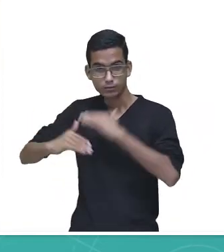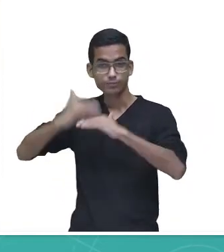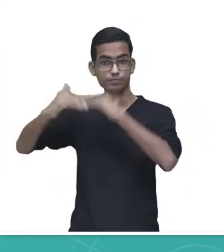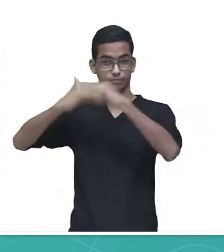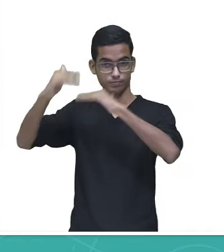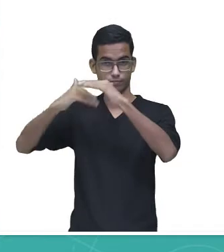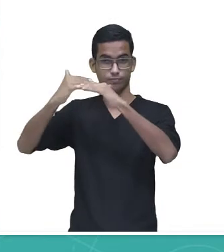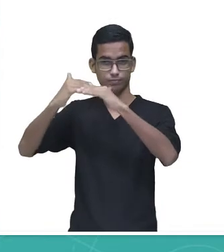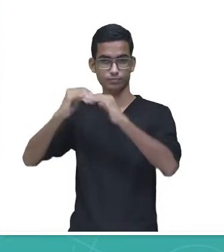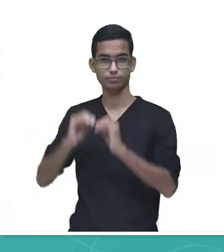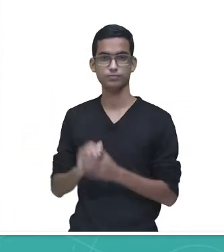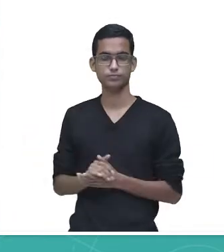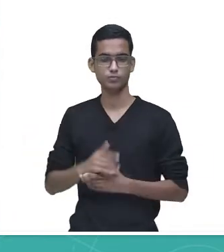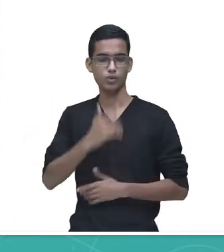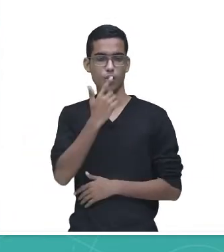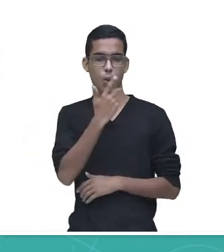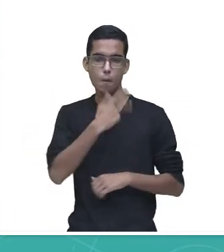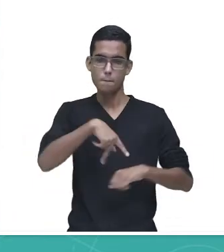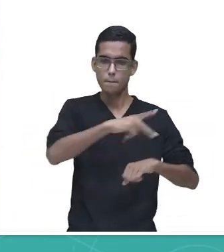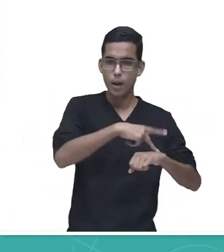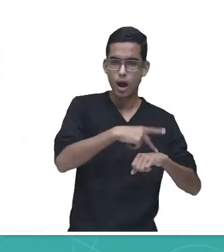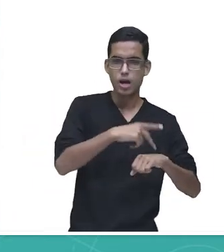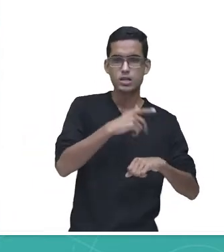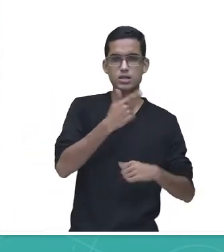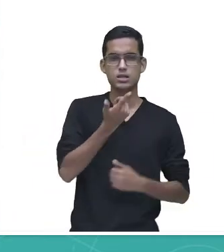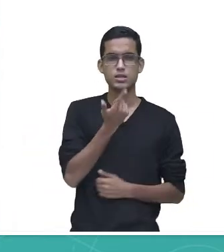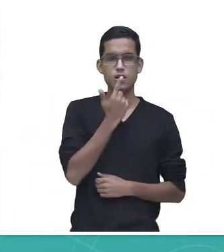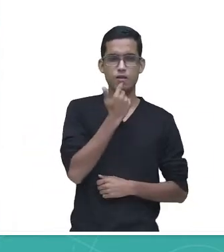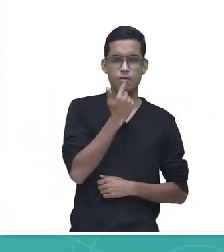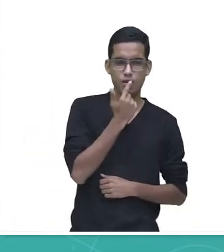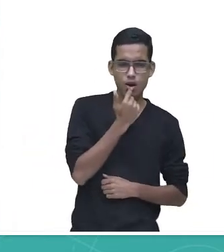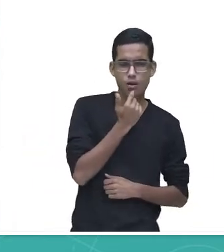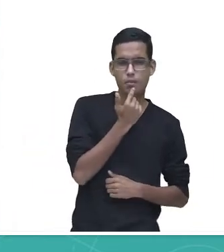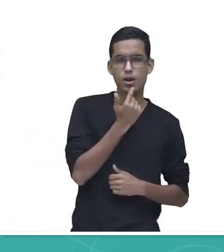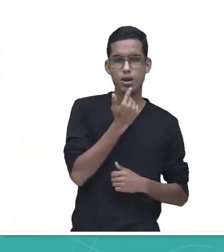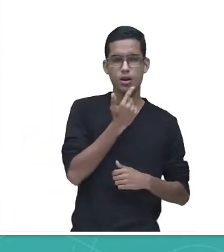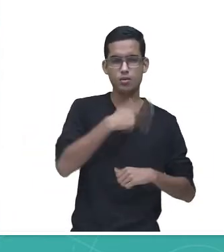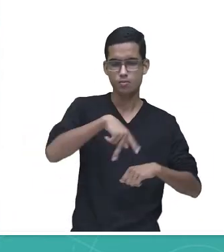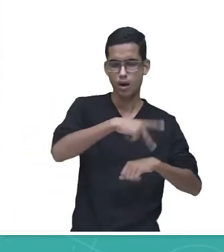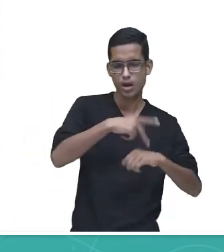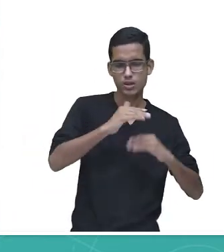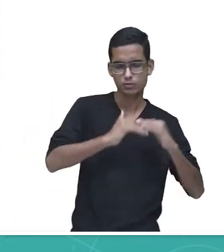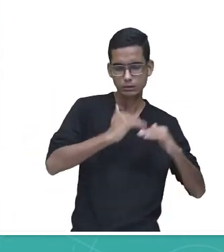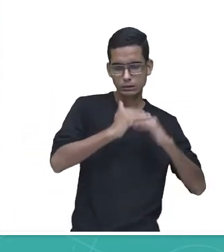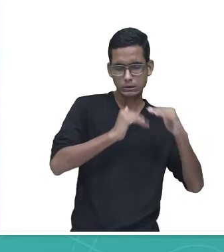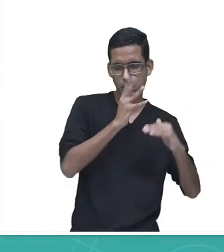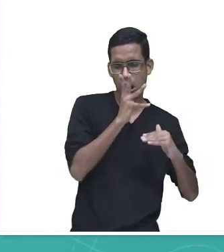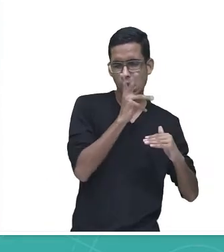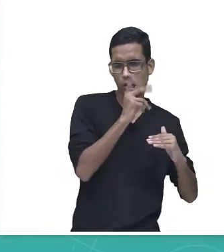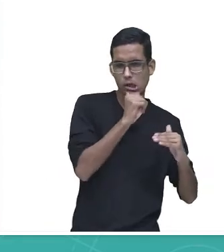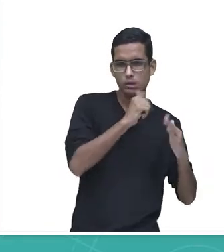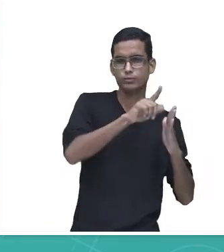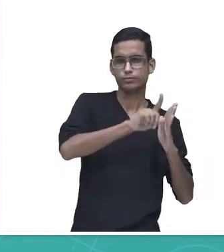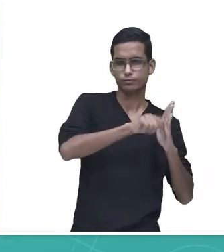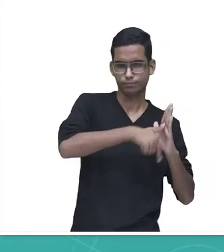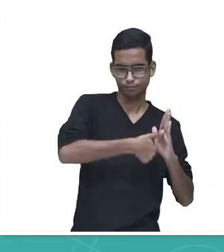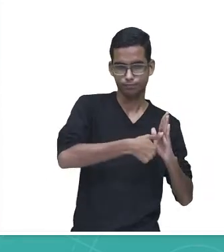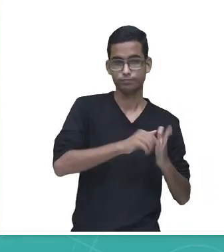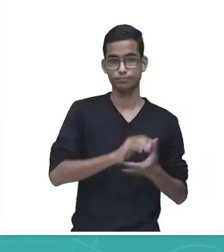Os países em vermelho, os países subdesenvolvidos. Por muito tempo foi essa classificação. A